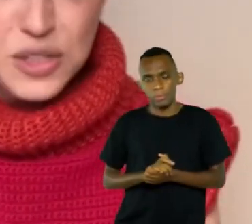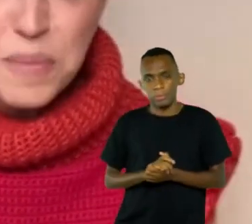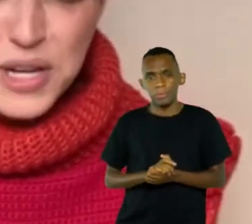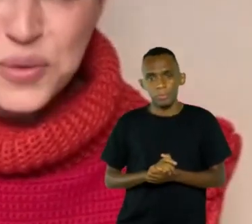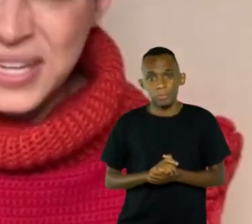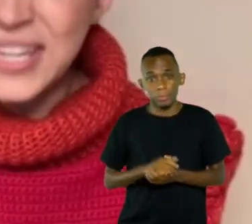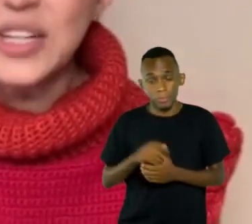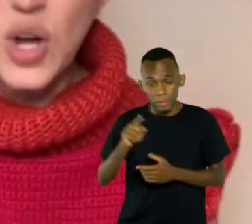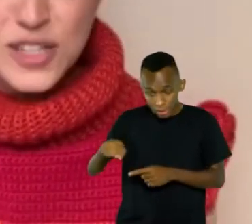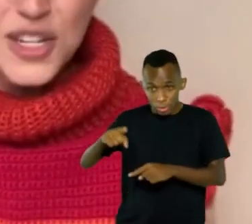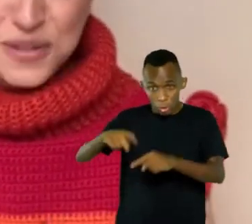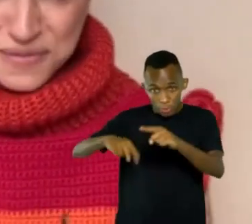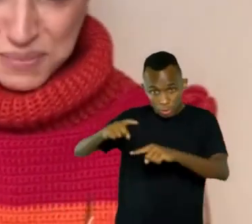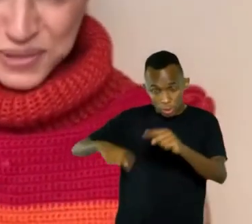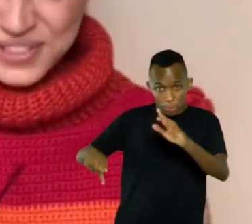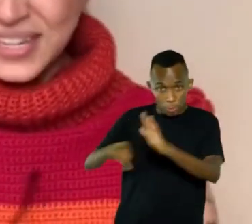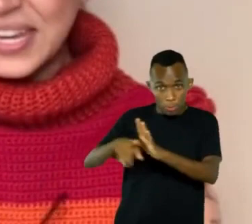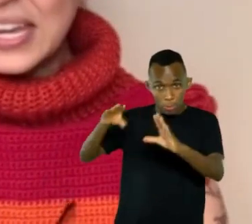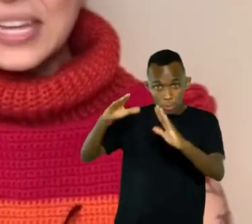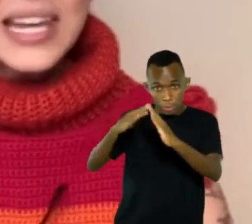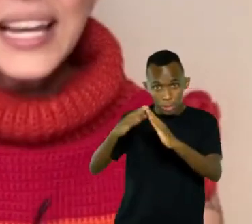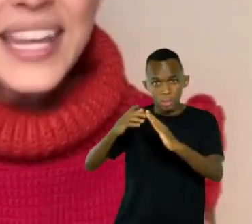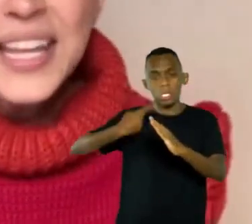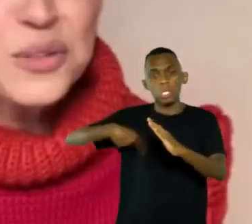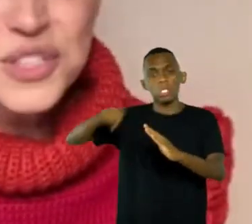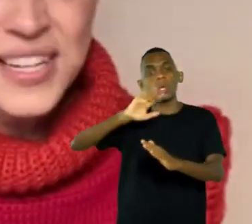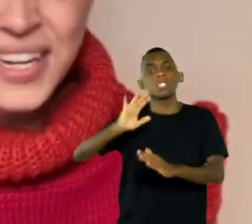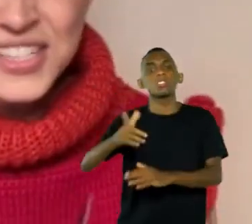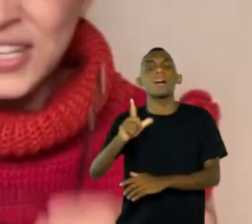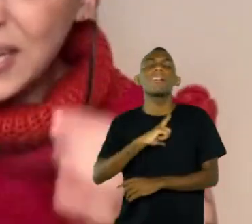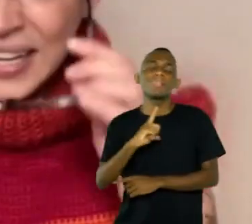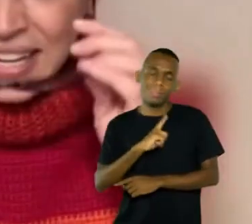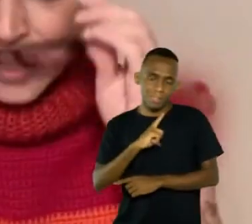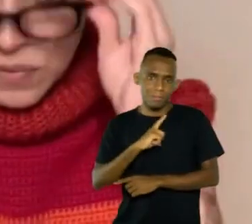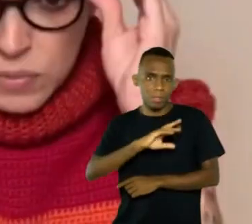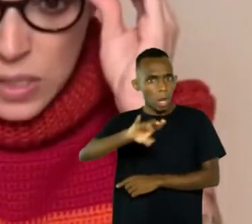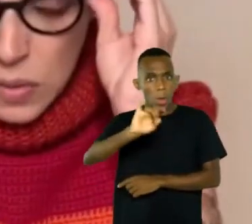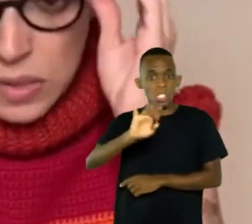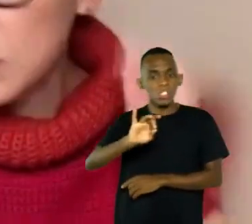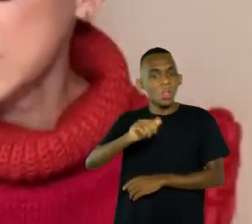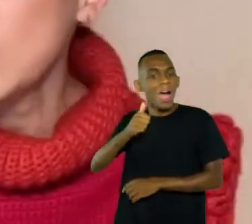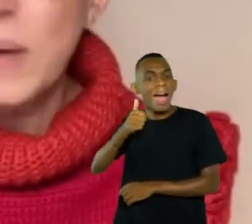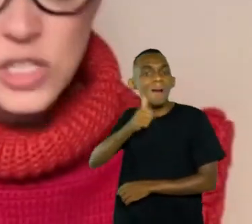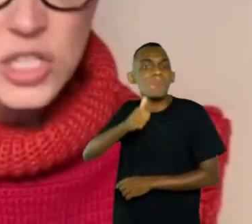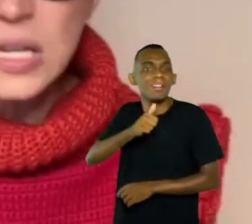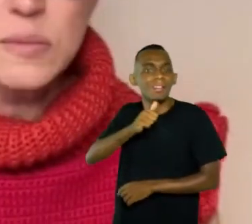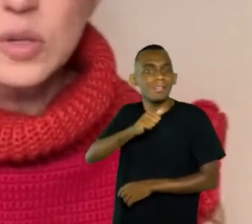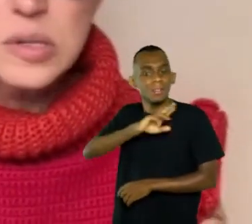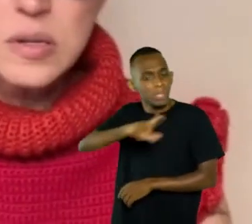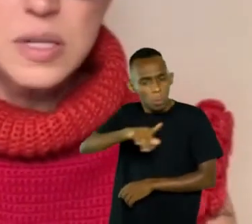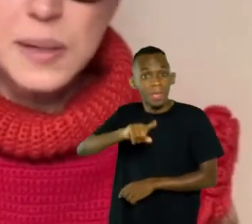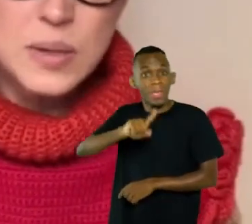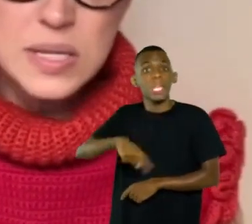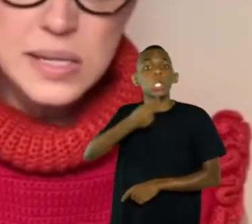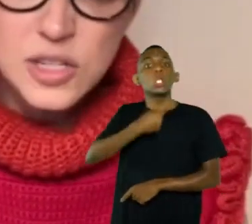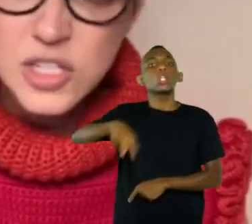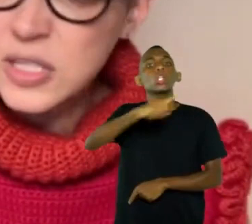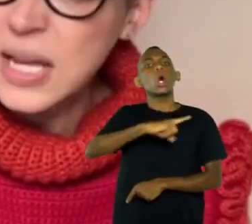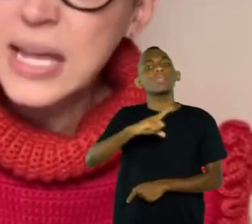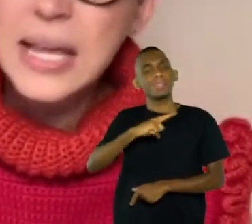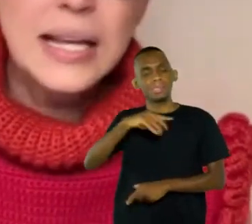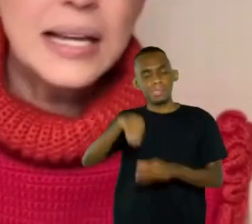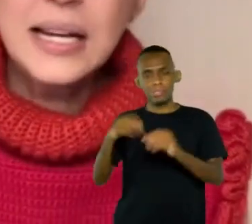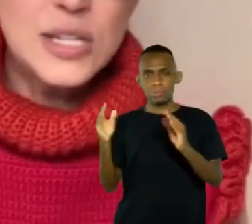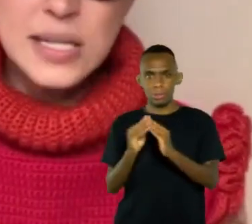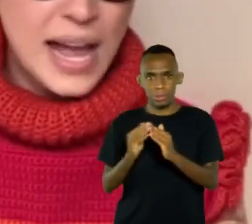Esse eletrodoméstico aqui, nós já tivemos. Que lindo, gente, que lindo. Vamos desconstruir o machismo e todos os outros preconceitos que a